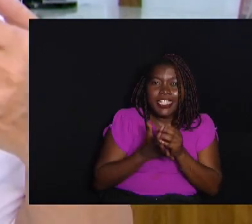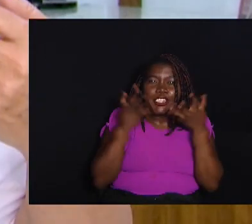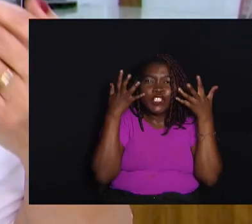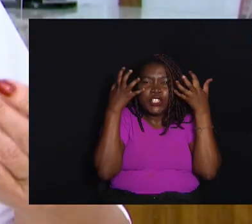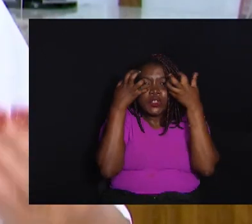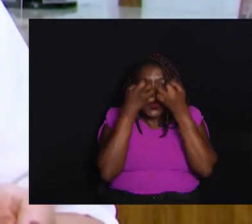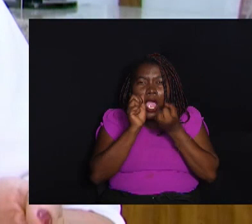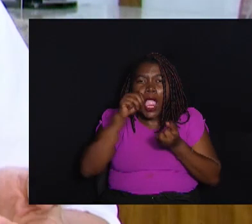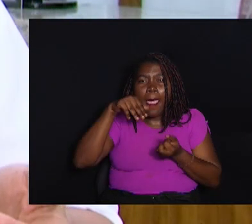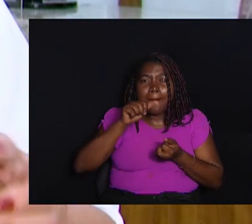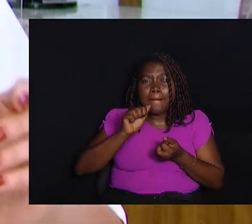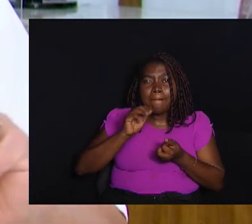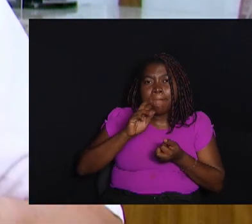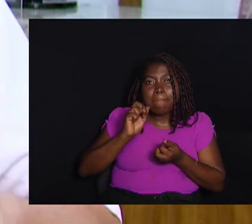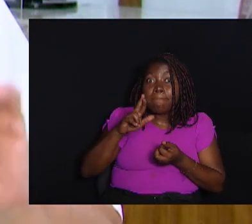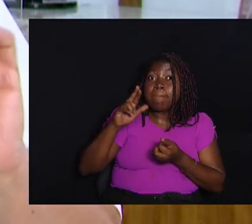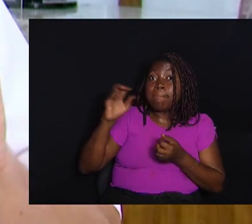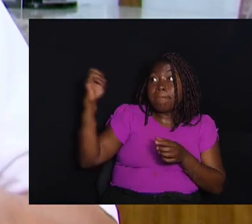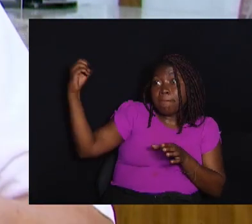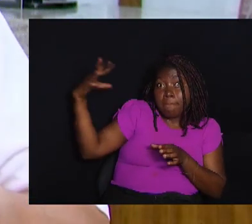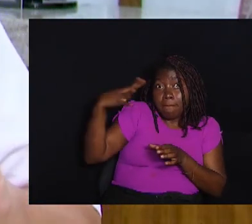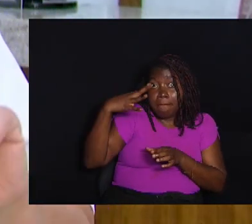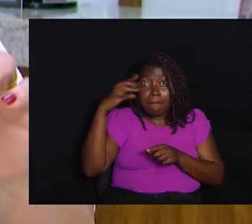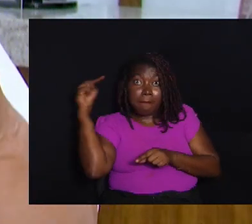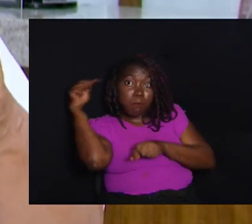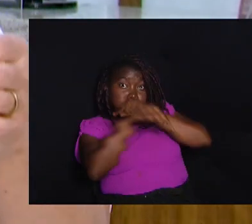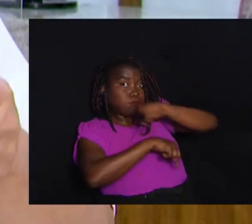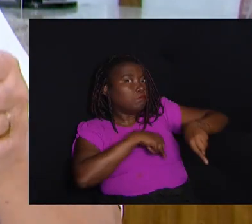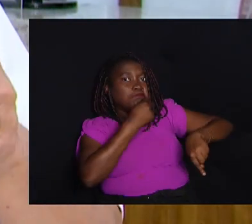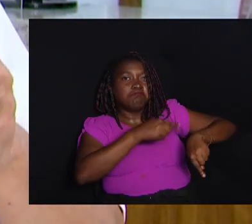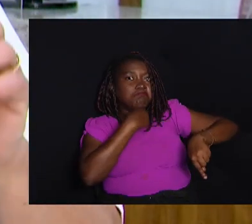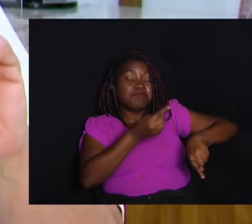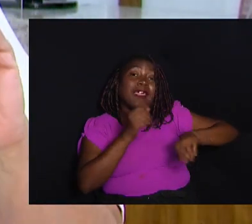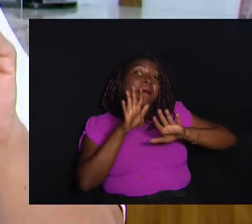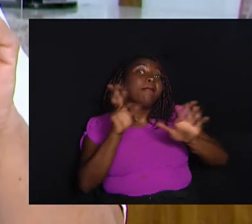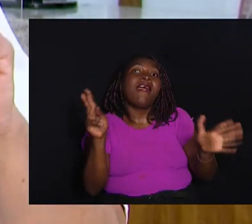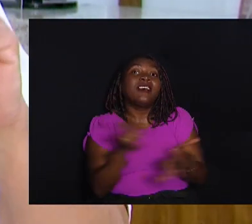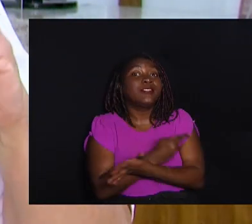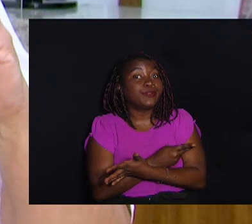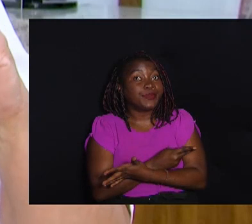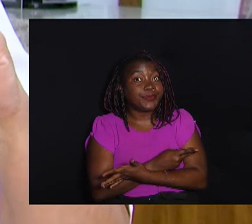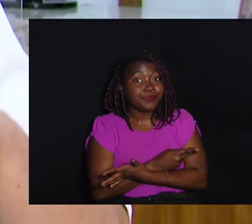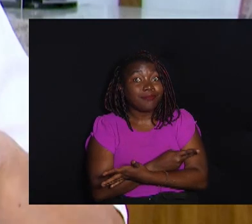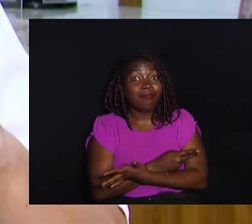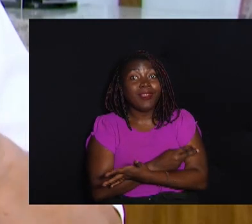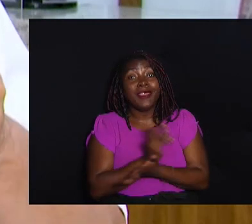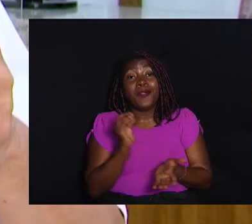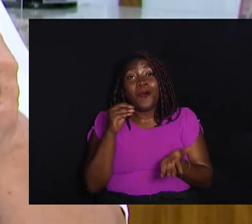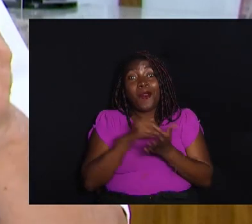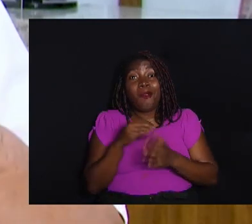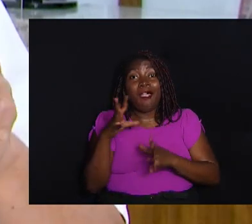âmbar ou à prova de luz. Agora, o que acontece também é que às vezes se coloca